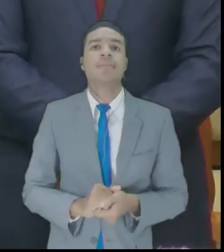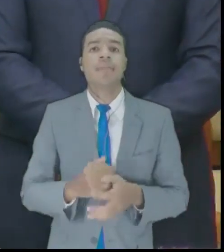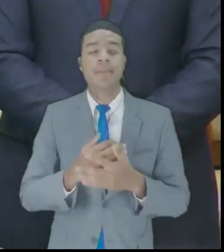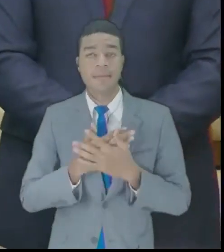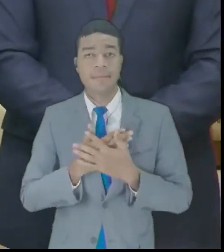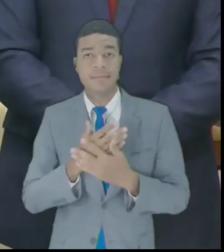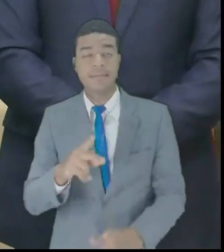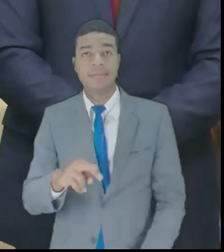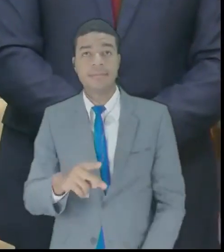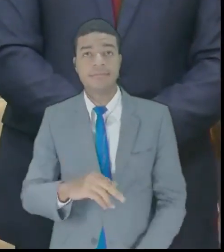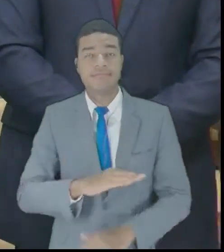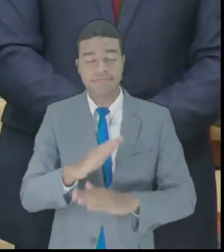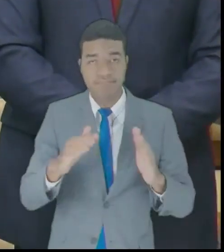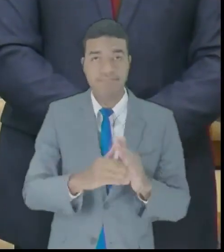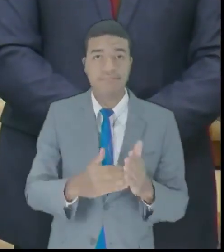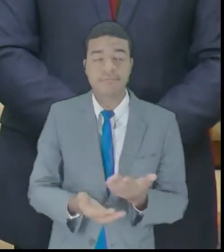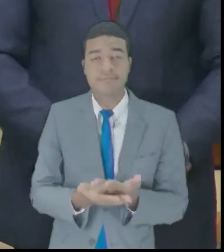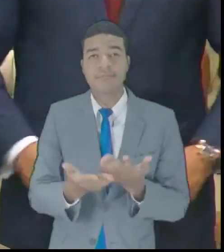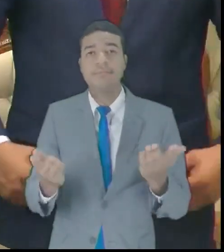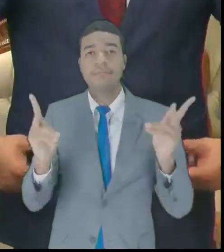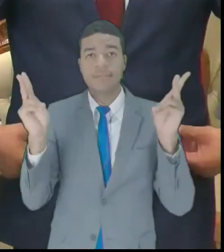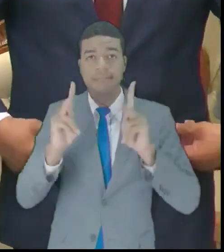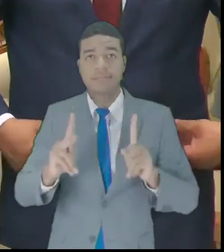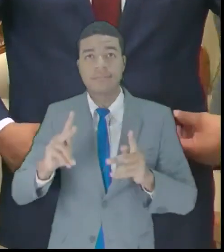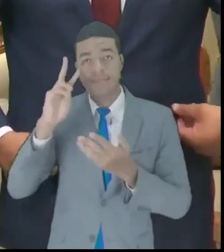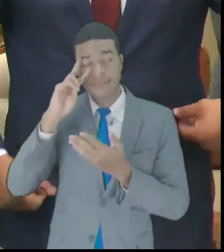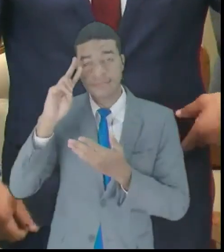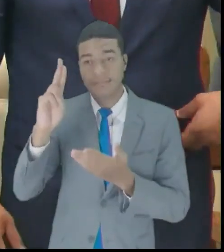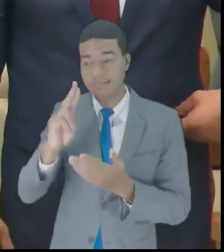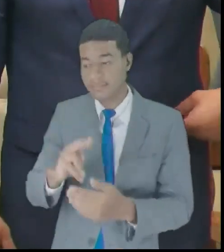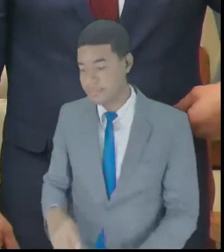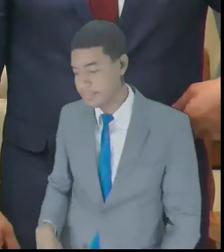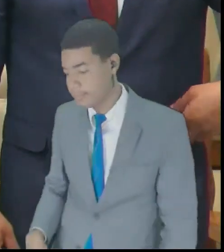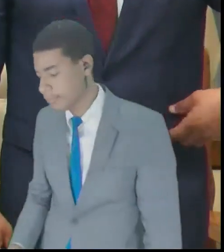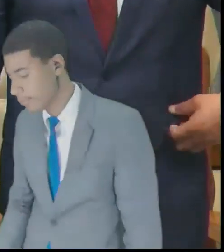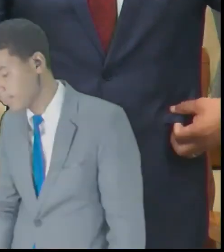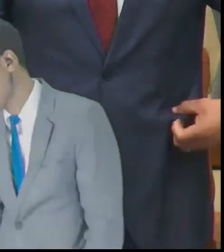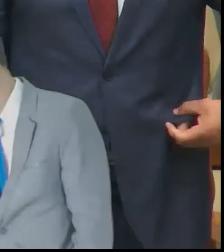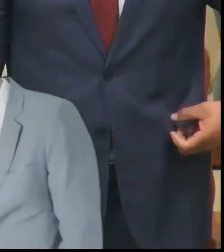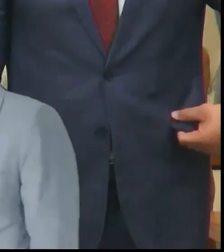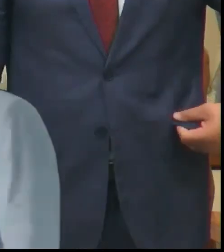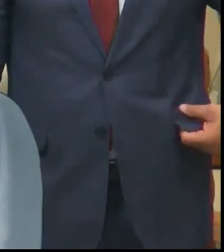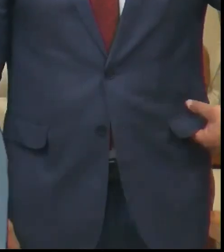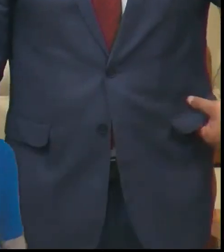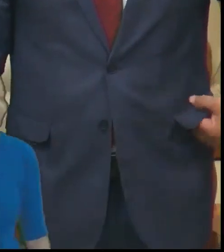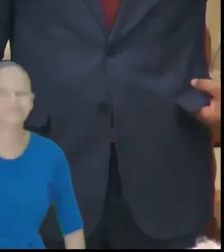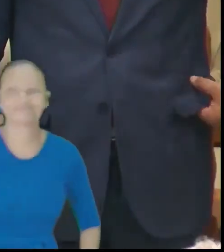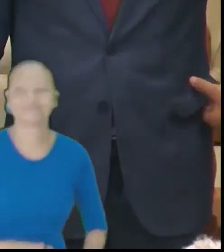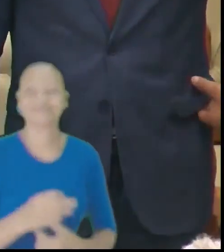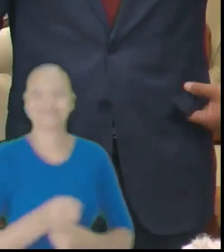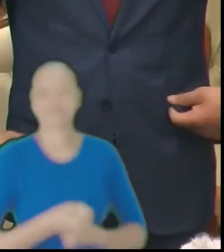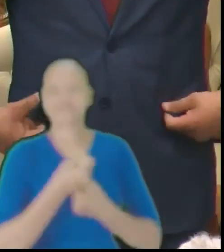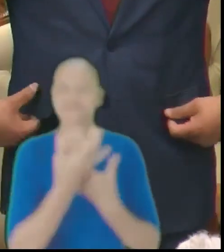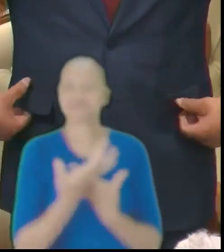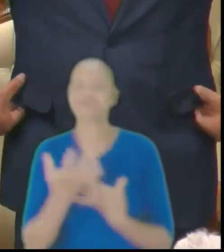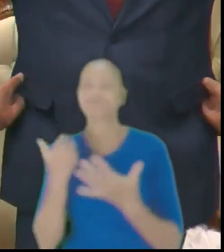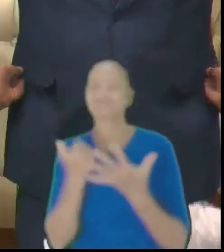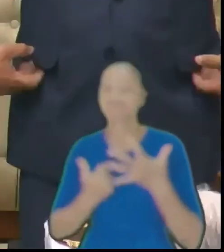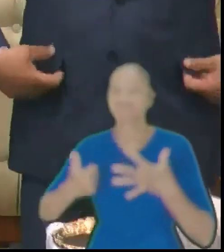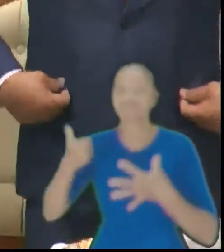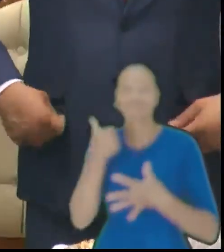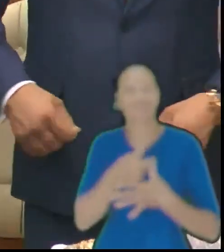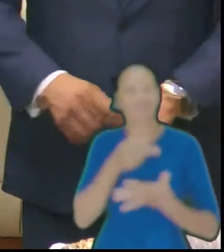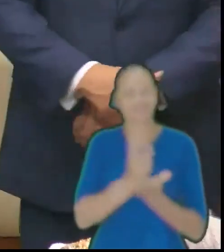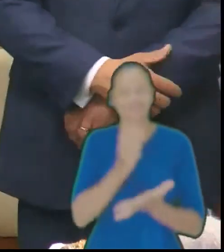Meus irmãos, eu saúdo a todos com a paz do Senhor. Amém. Dizer que é sempre um privilégio, e isso é de